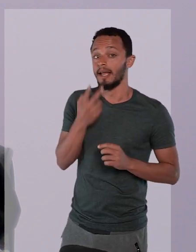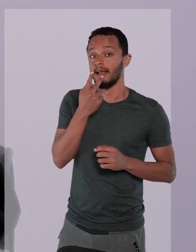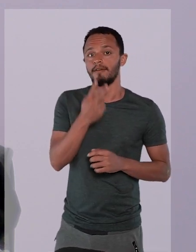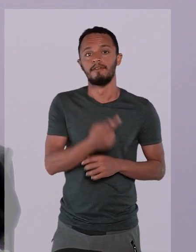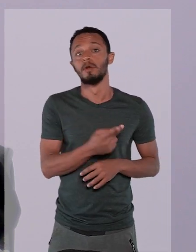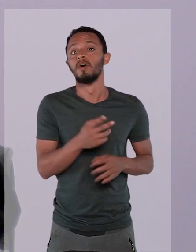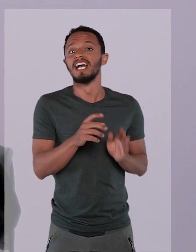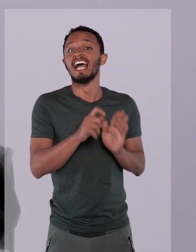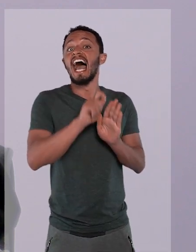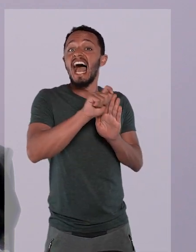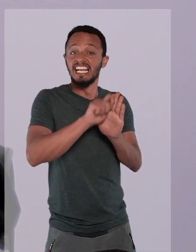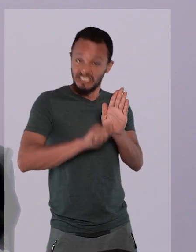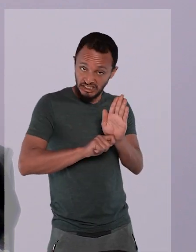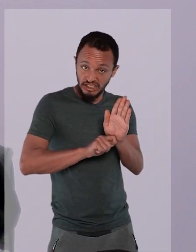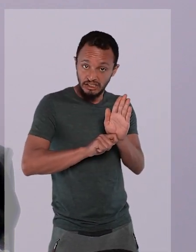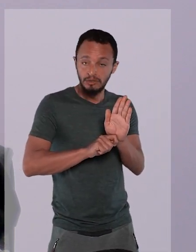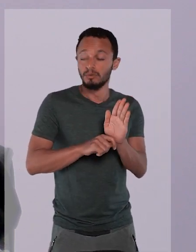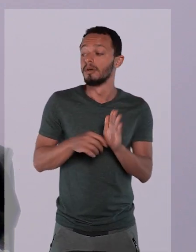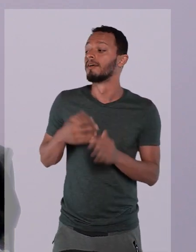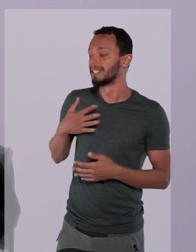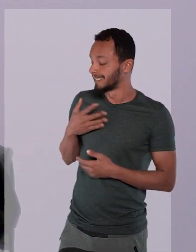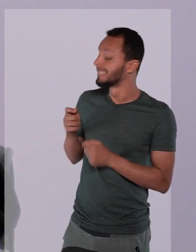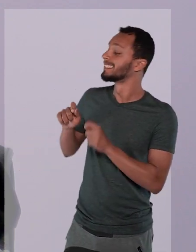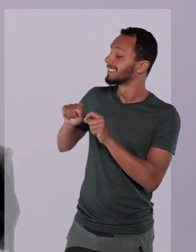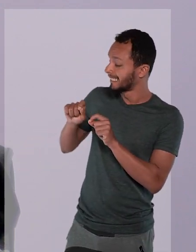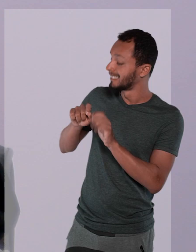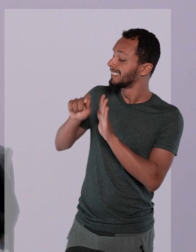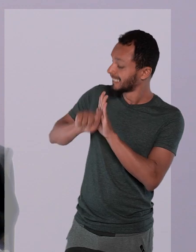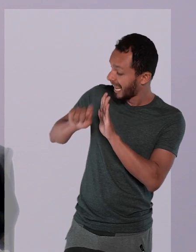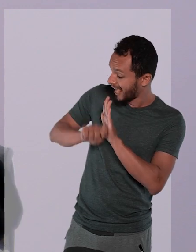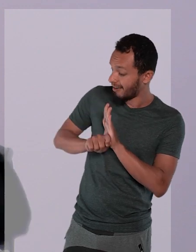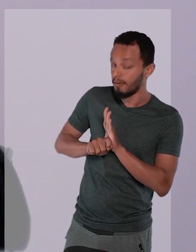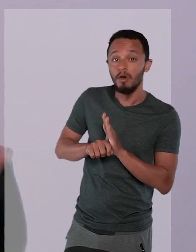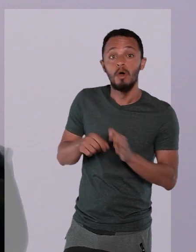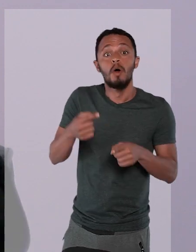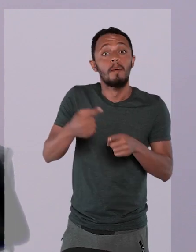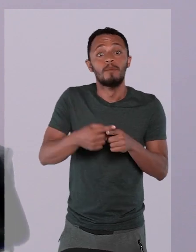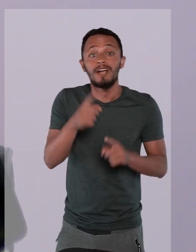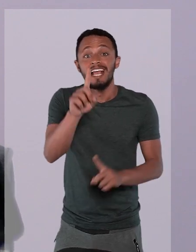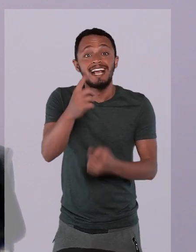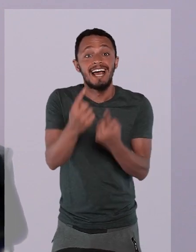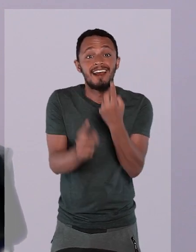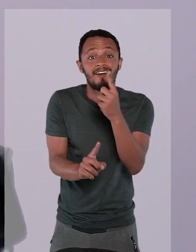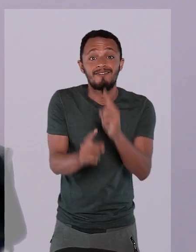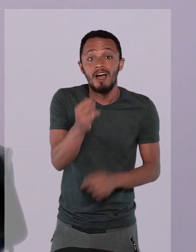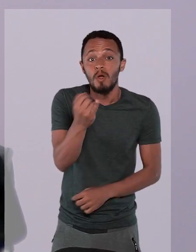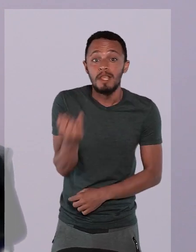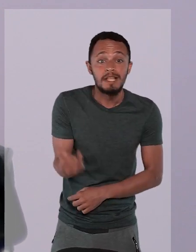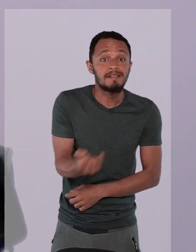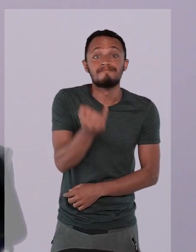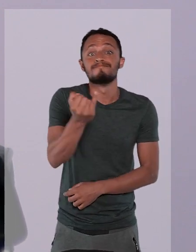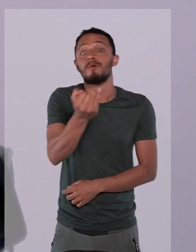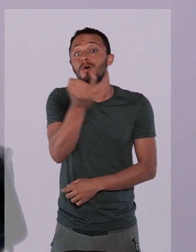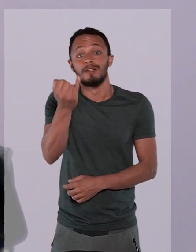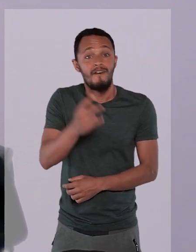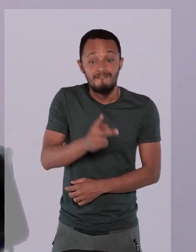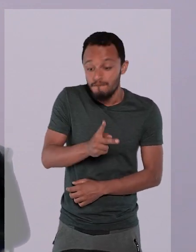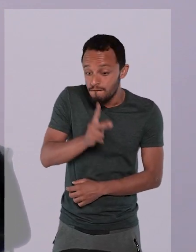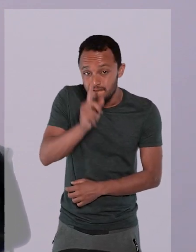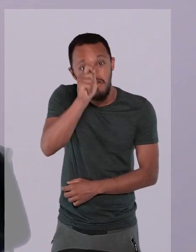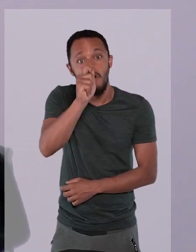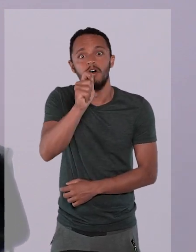força, né, a força de quem está ligado ao carnaval, a importância do carnaval. Então, assim, naquele